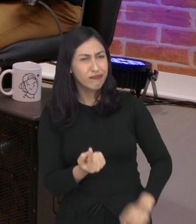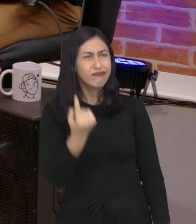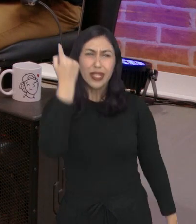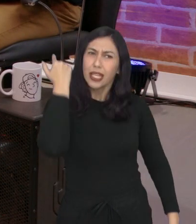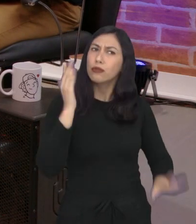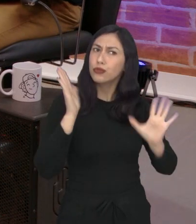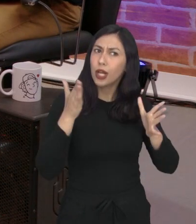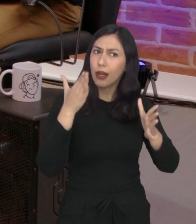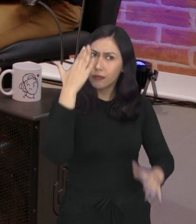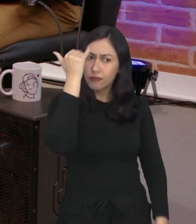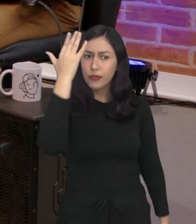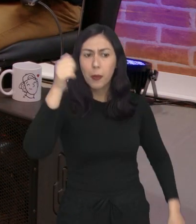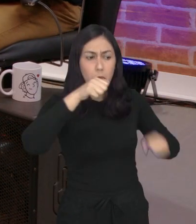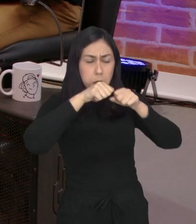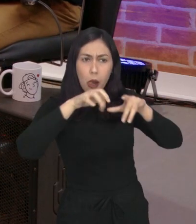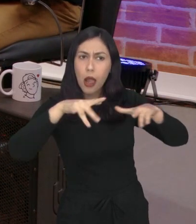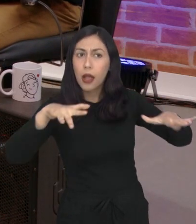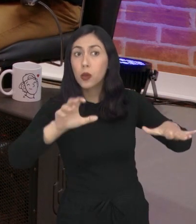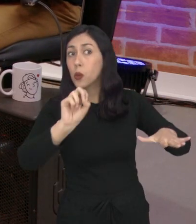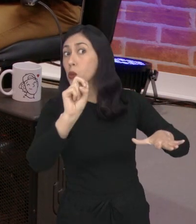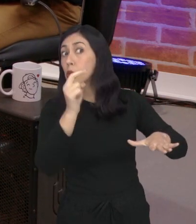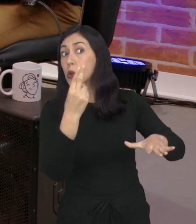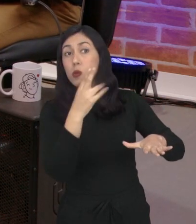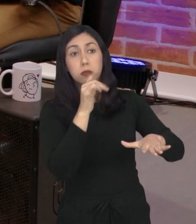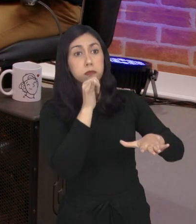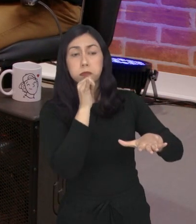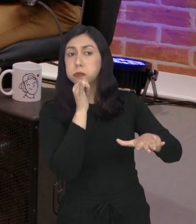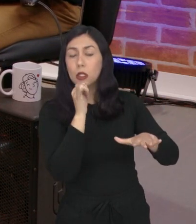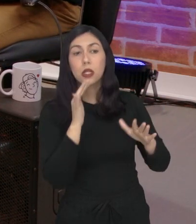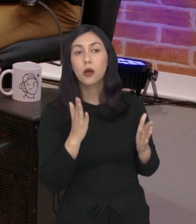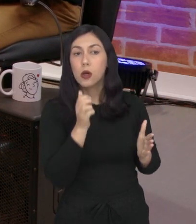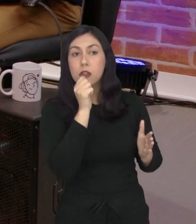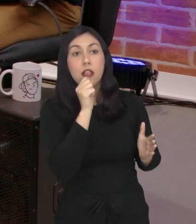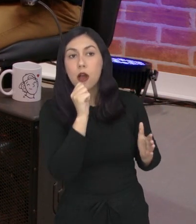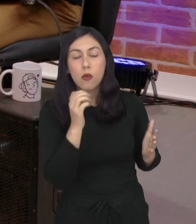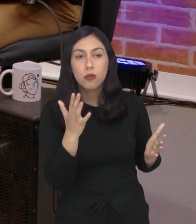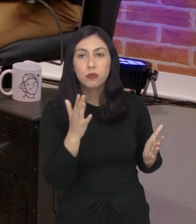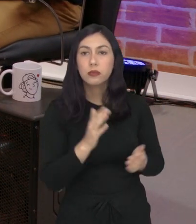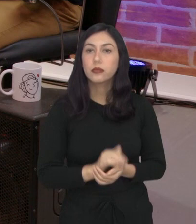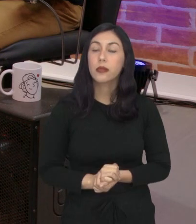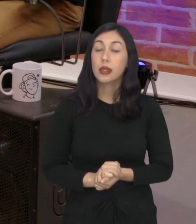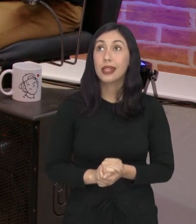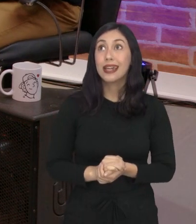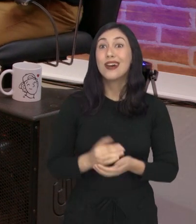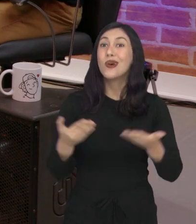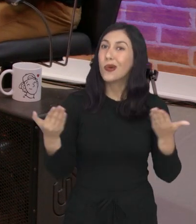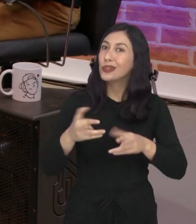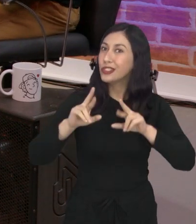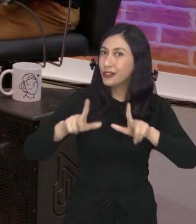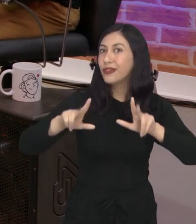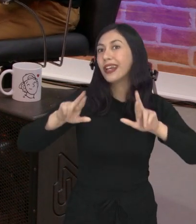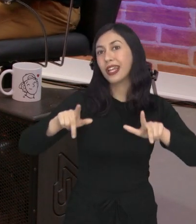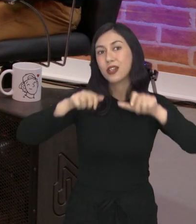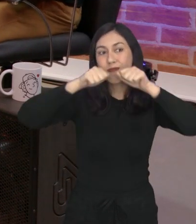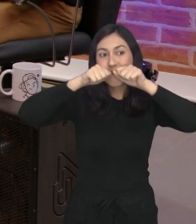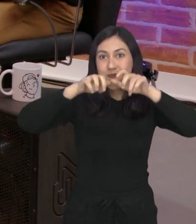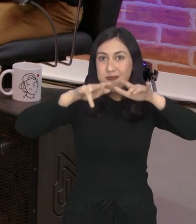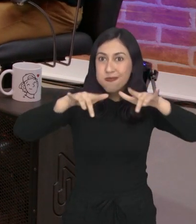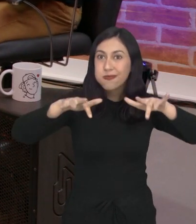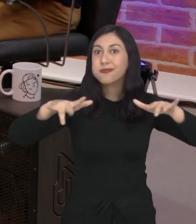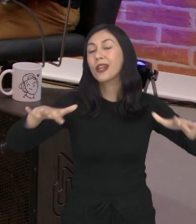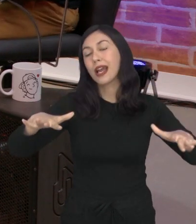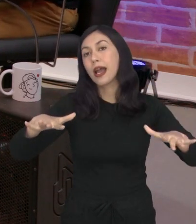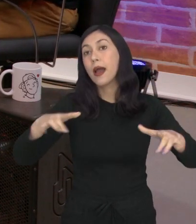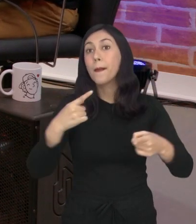isso era forte na sua infância ou não existia ainda esse movimento geek e tal? Cara, como hoje, com certeza não era.